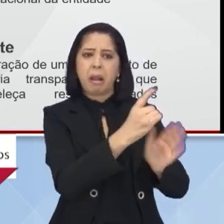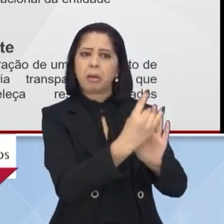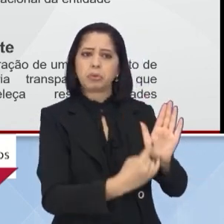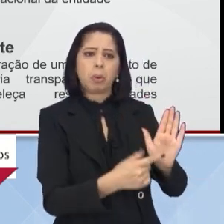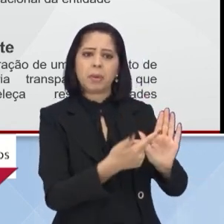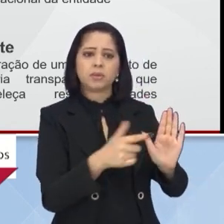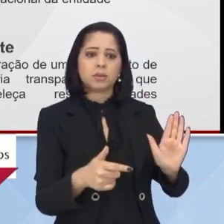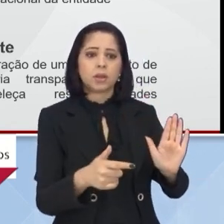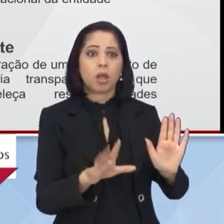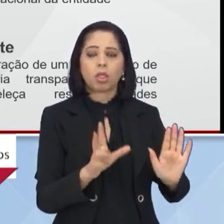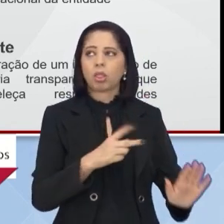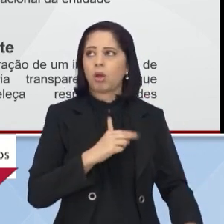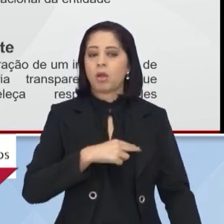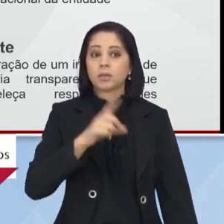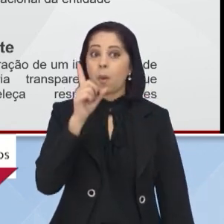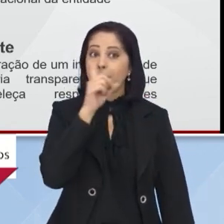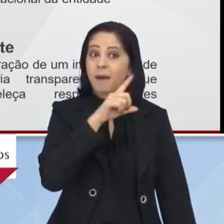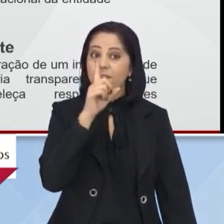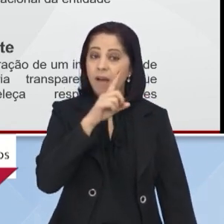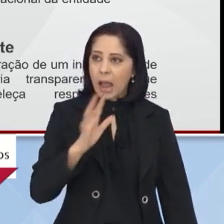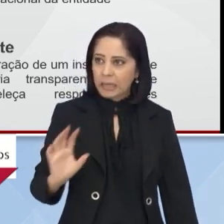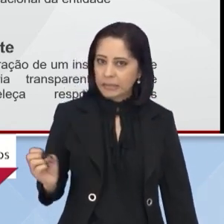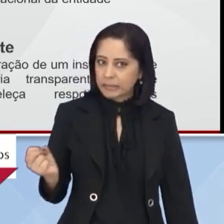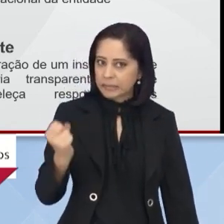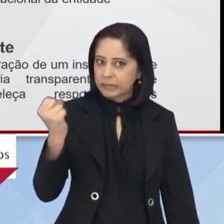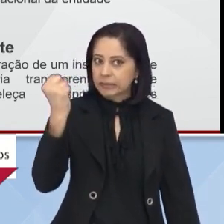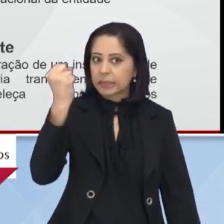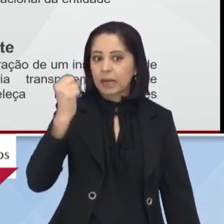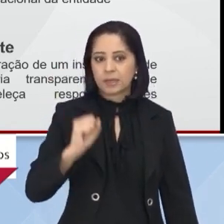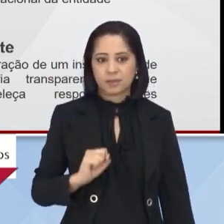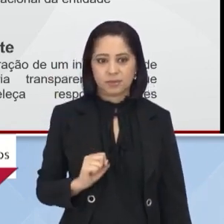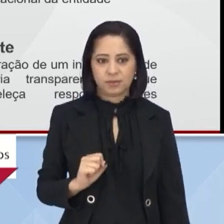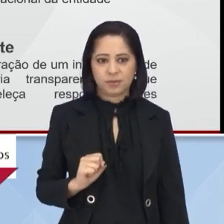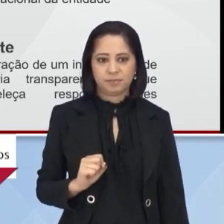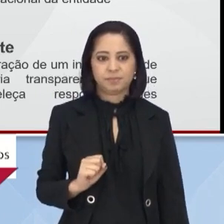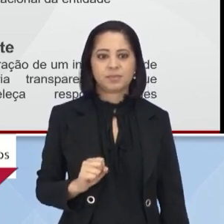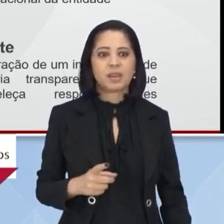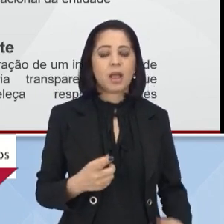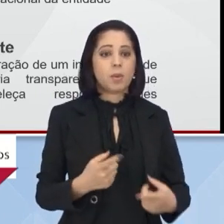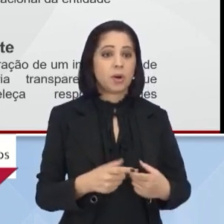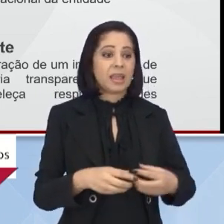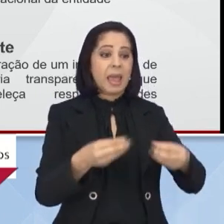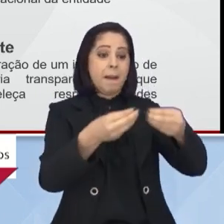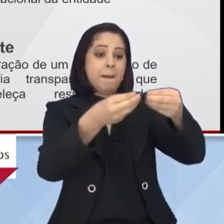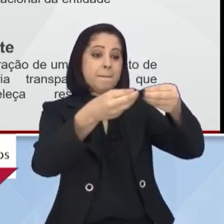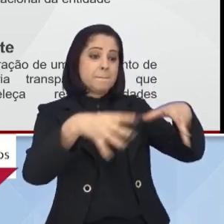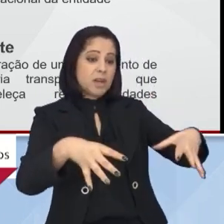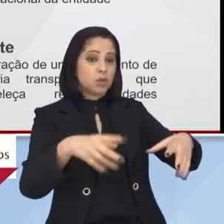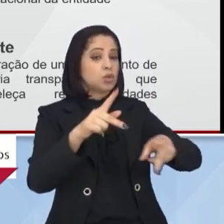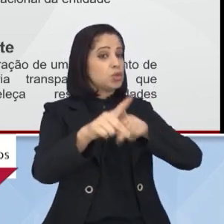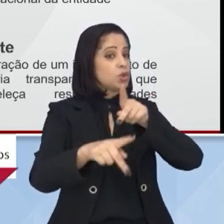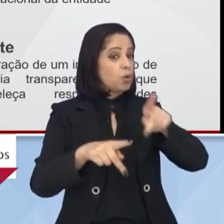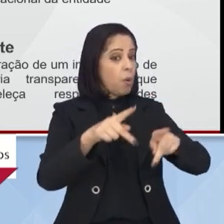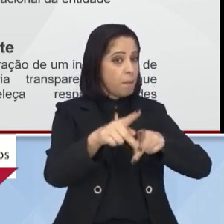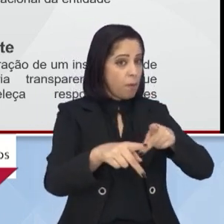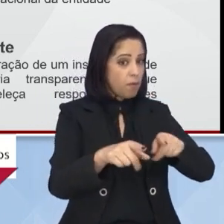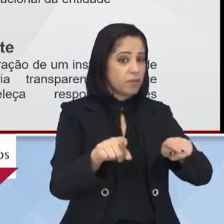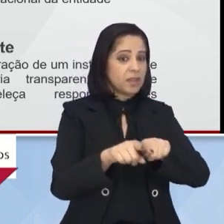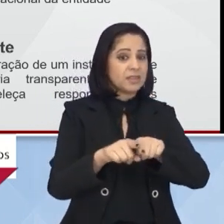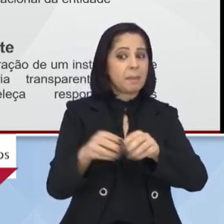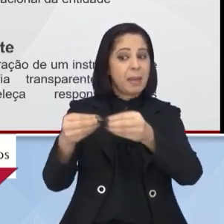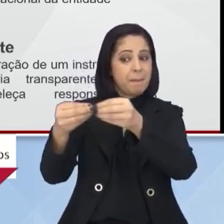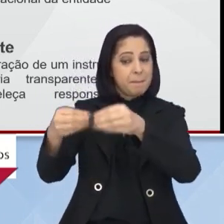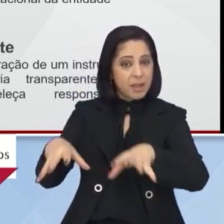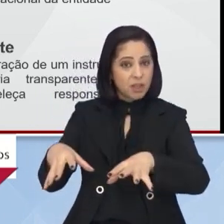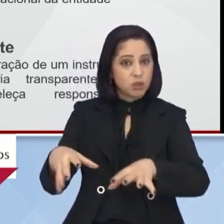é uma falha extremamente grave porque além de trazer um prejuízo à população traz um prejuízo aos